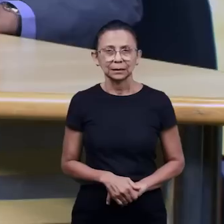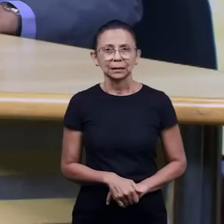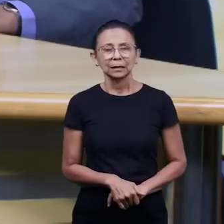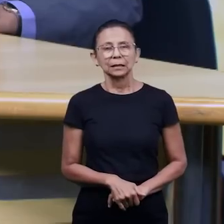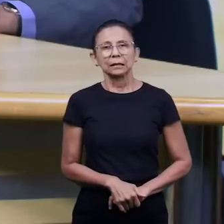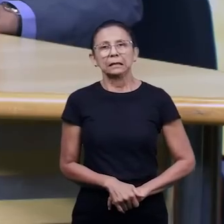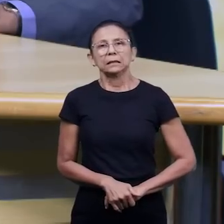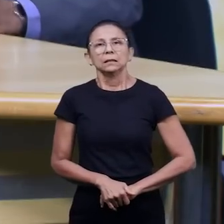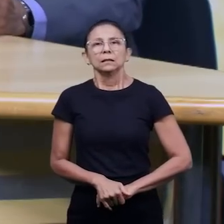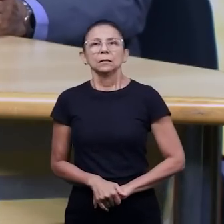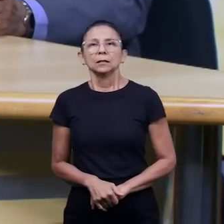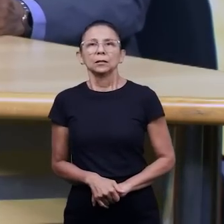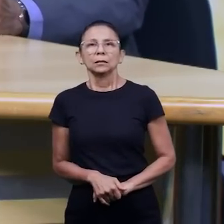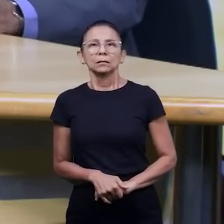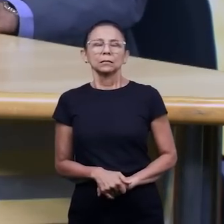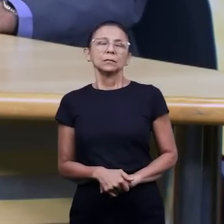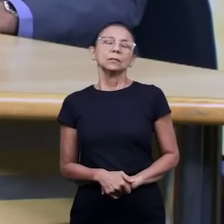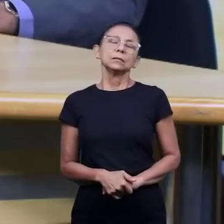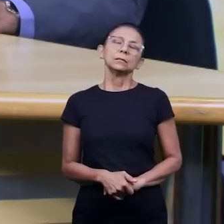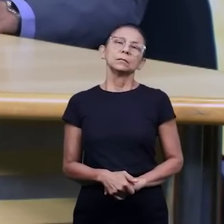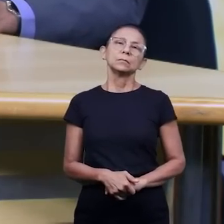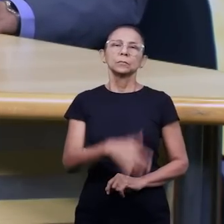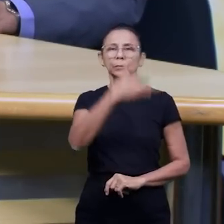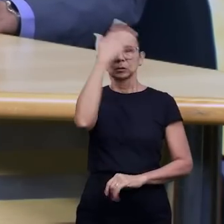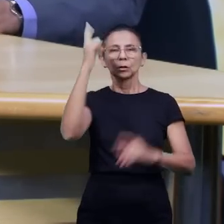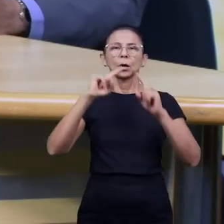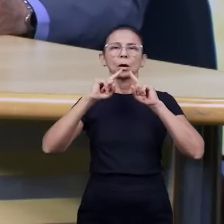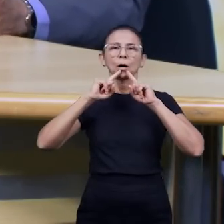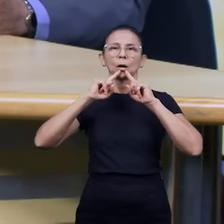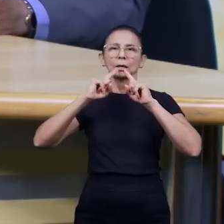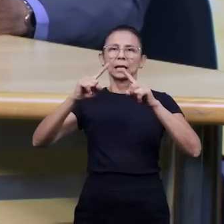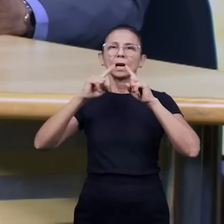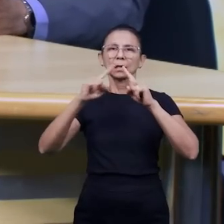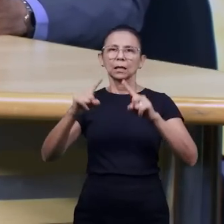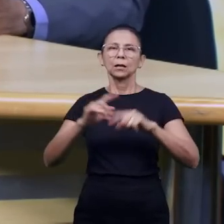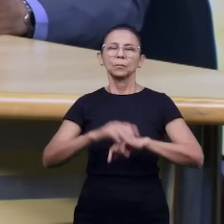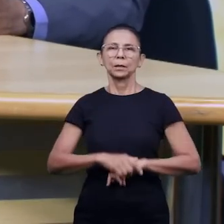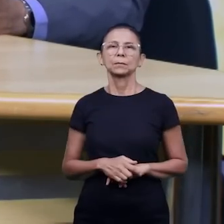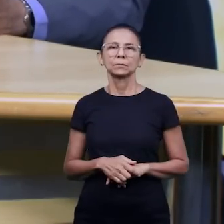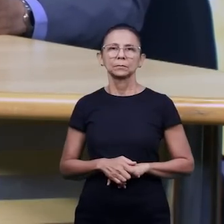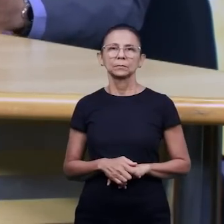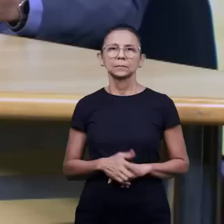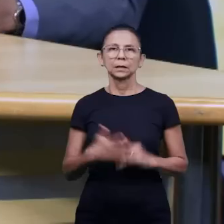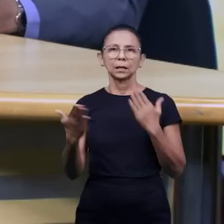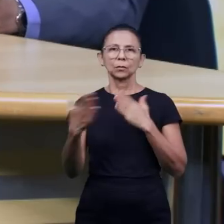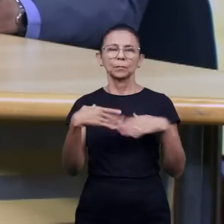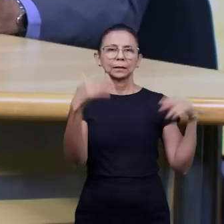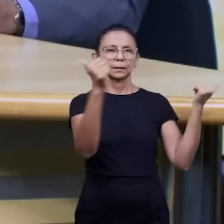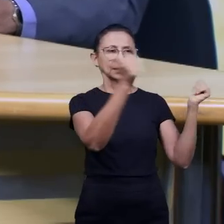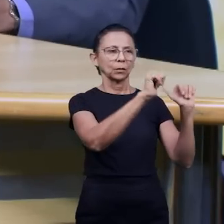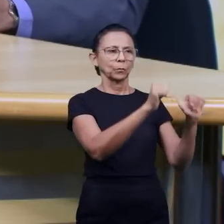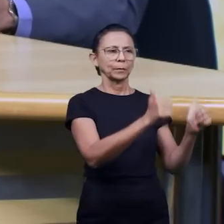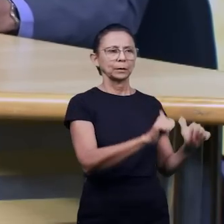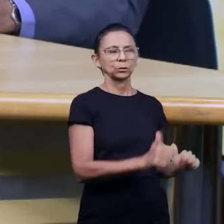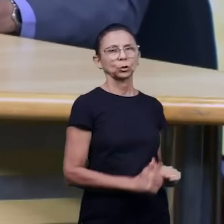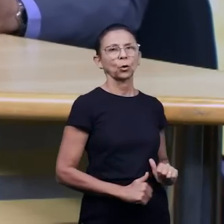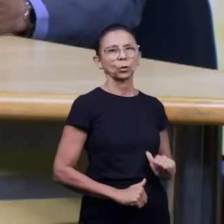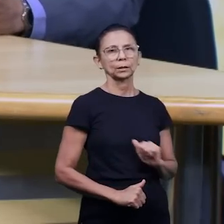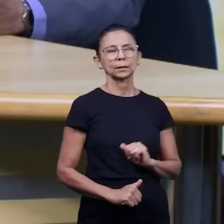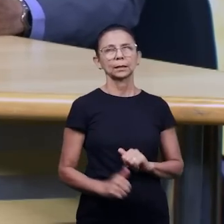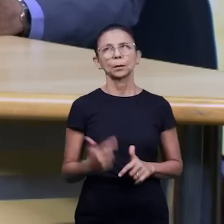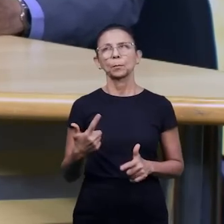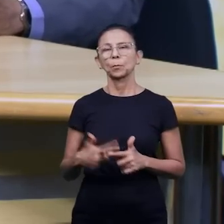totalmente desconectado do que está acontecendo. Quando você vê isso num